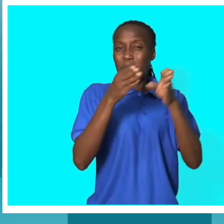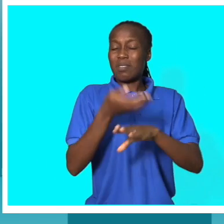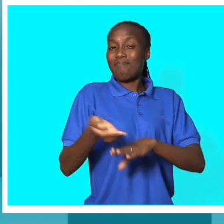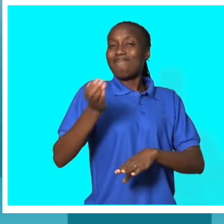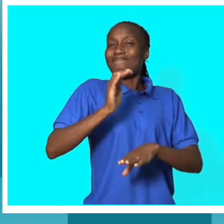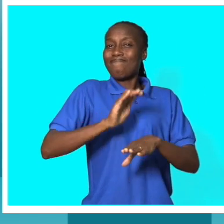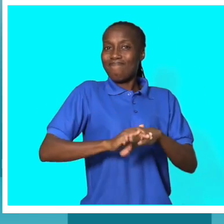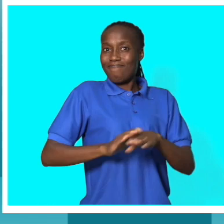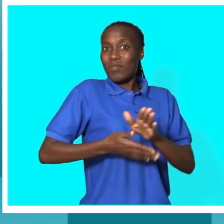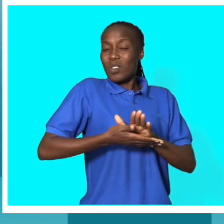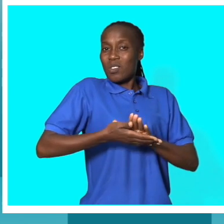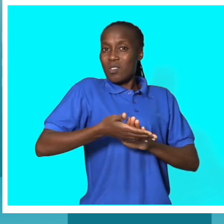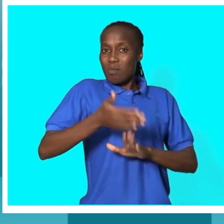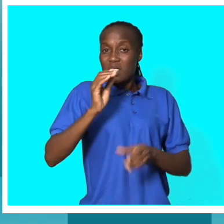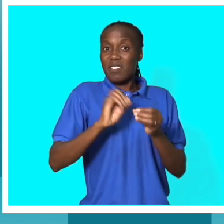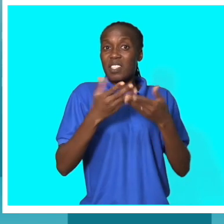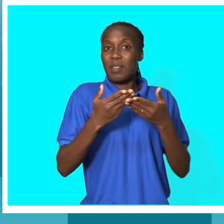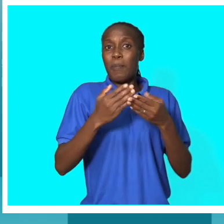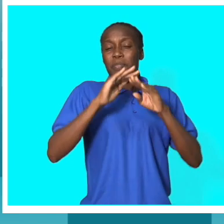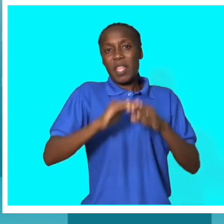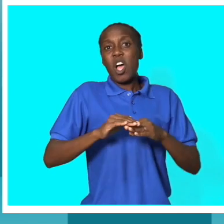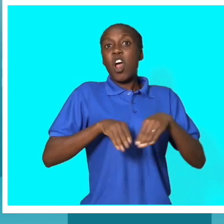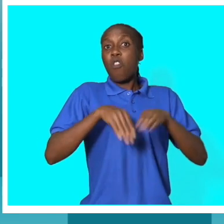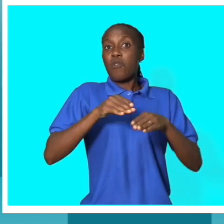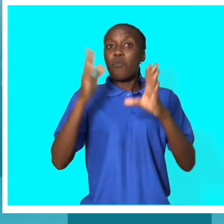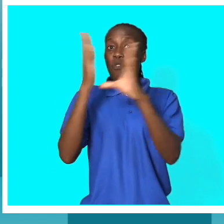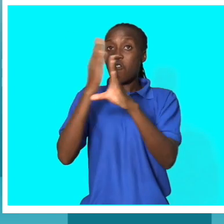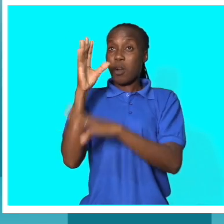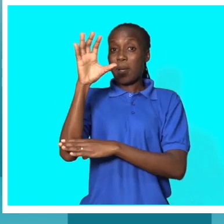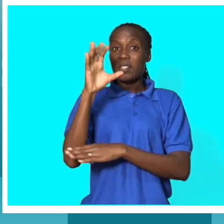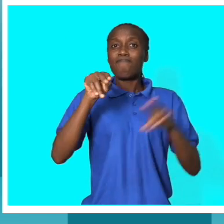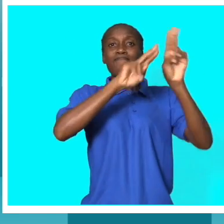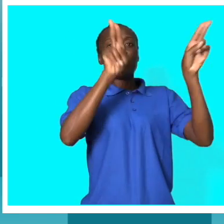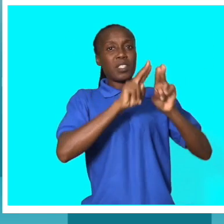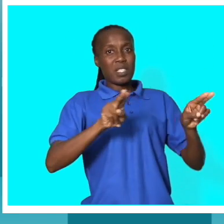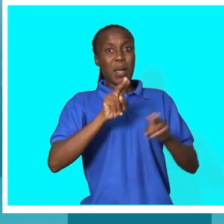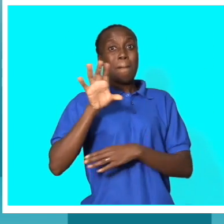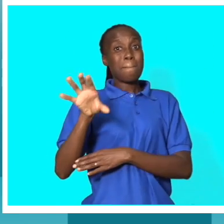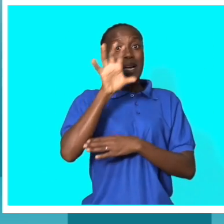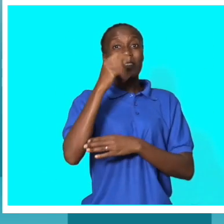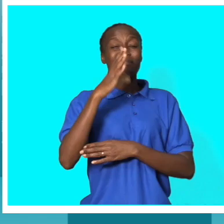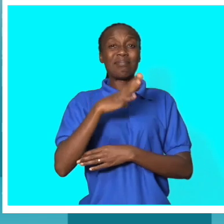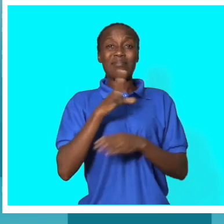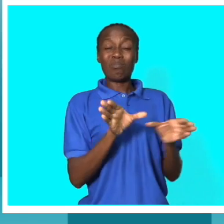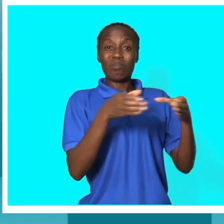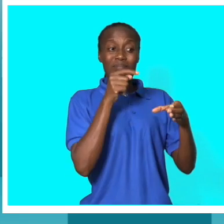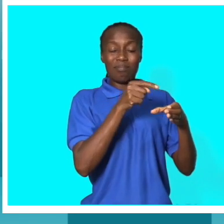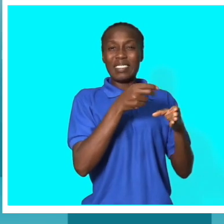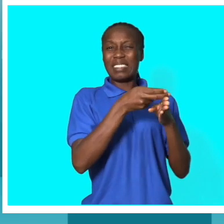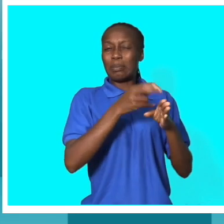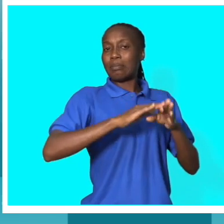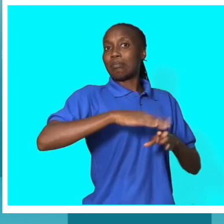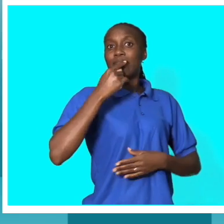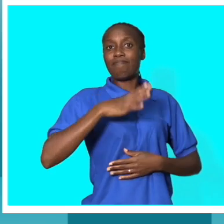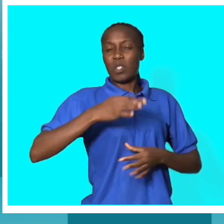plantéis jogadores com muita qualidade, que jogam fora do país, a nível internacional, Camarões e Costa do Marfim são equipas muito